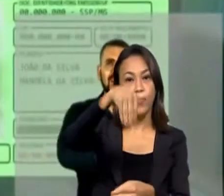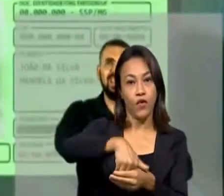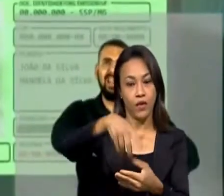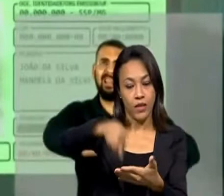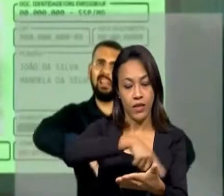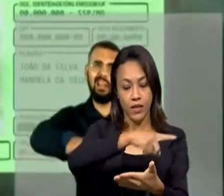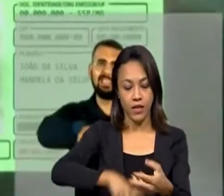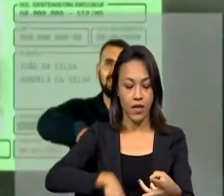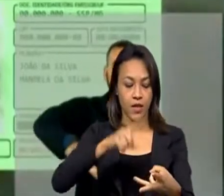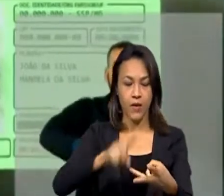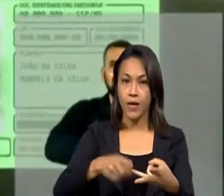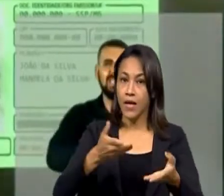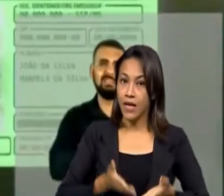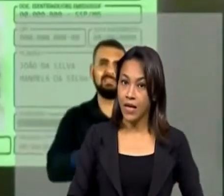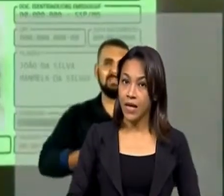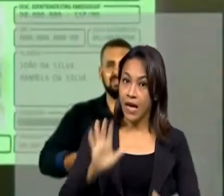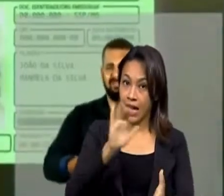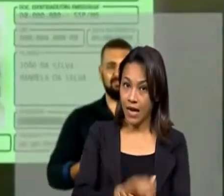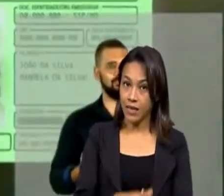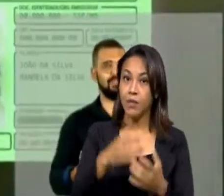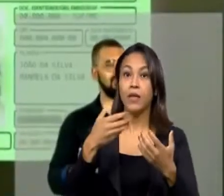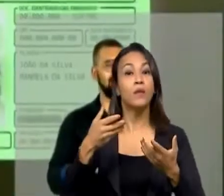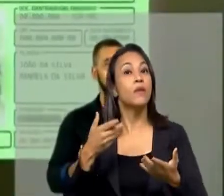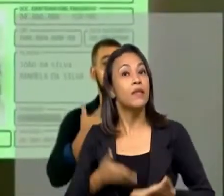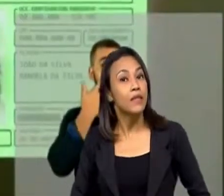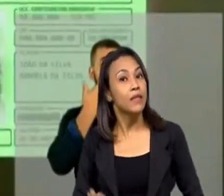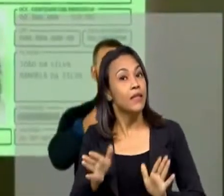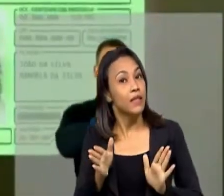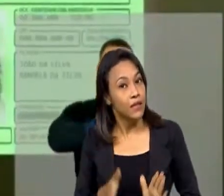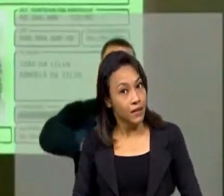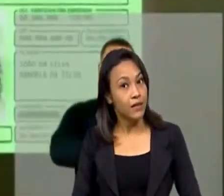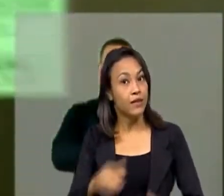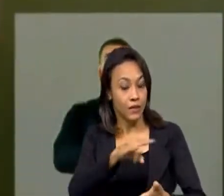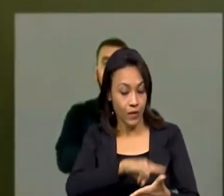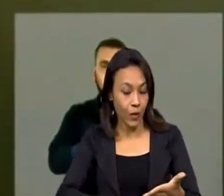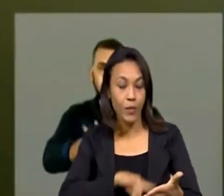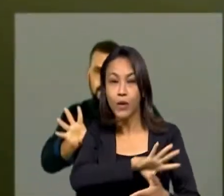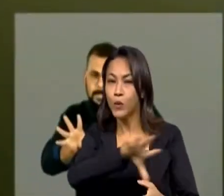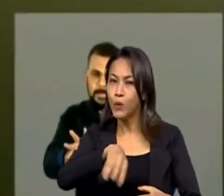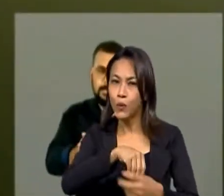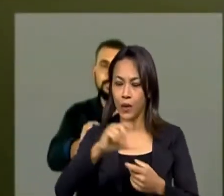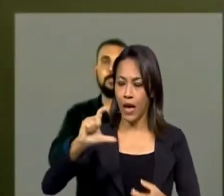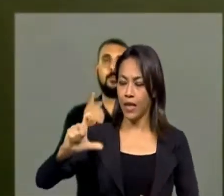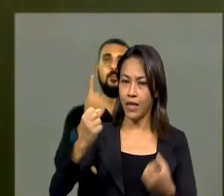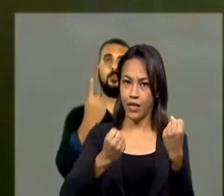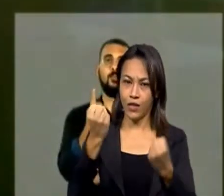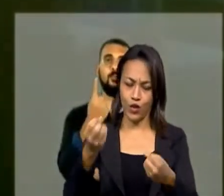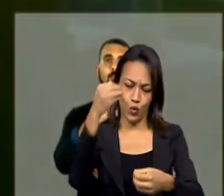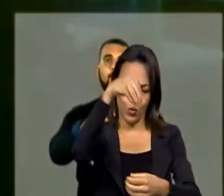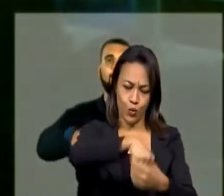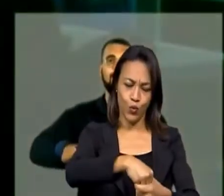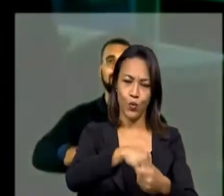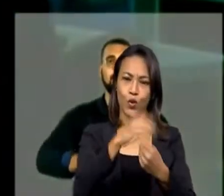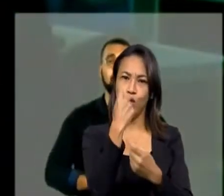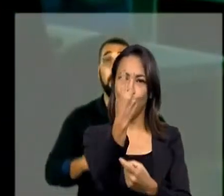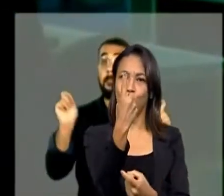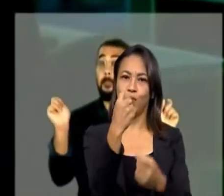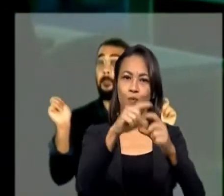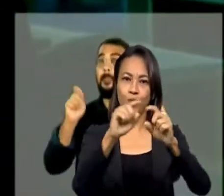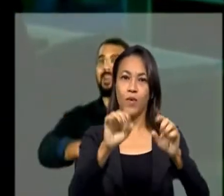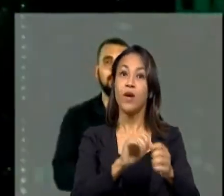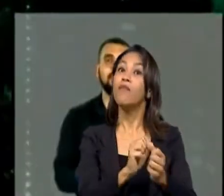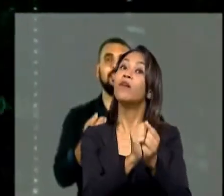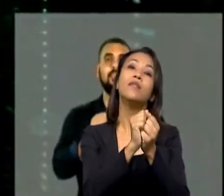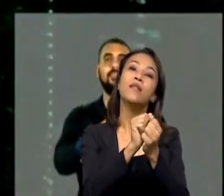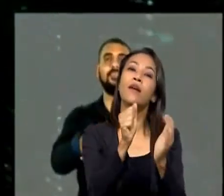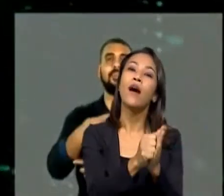de nascimento e casamento, carteira nacional de habilitação. Tudo em um só lugar. O documento nacional de identidade será